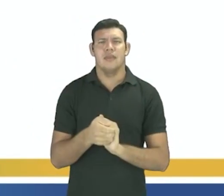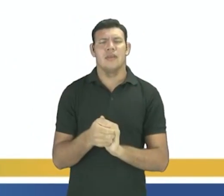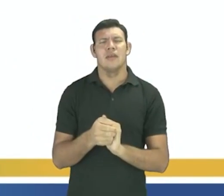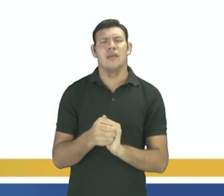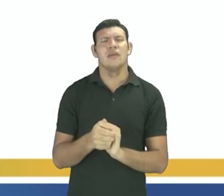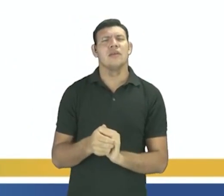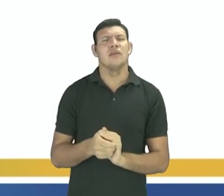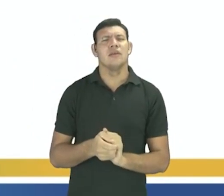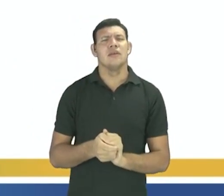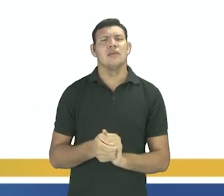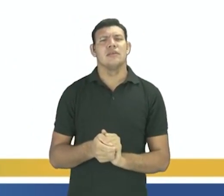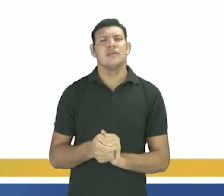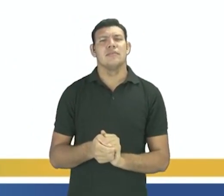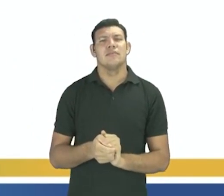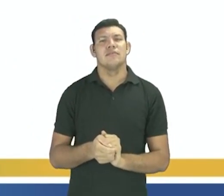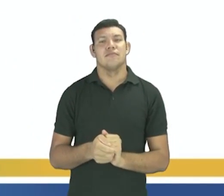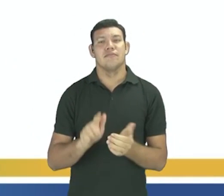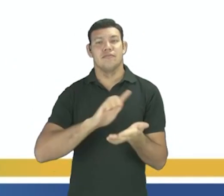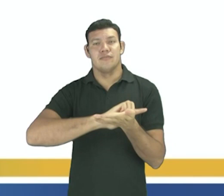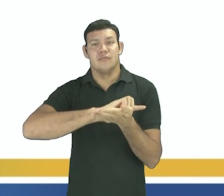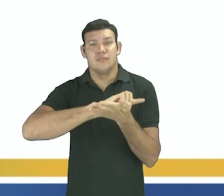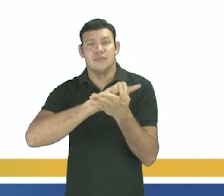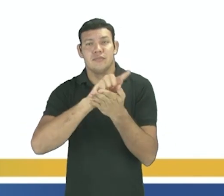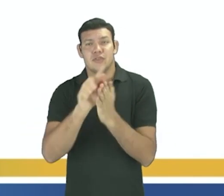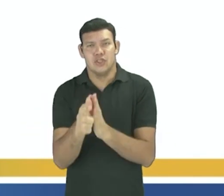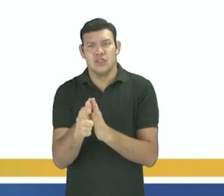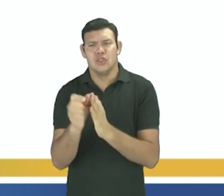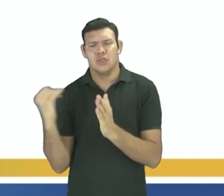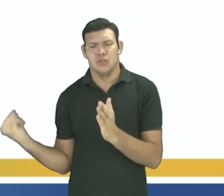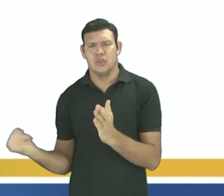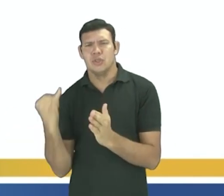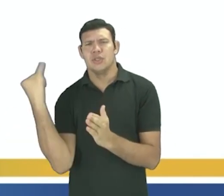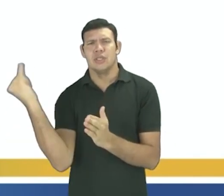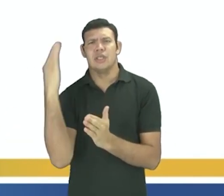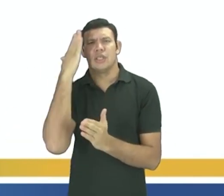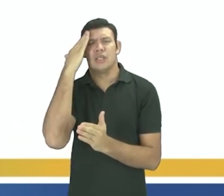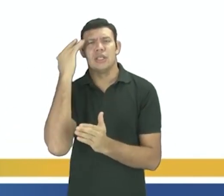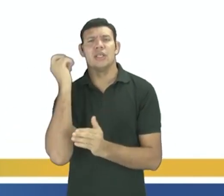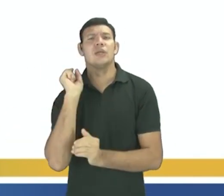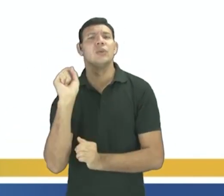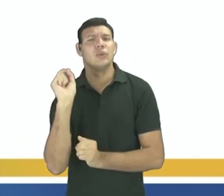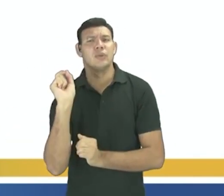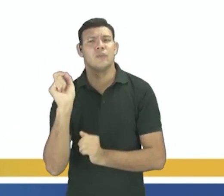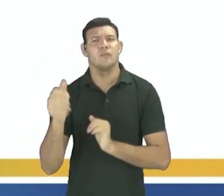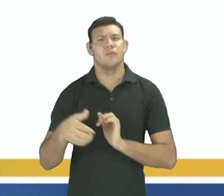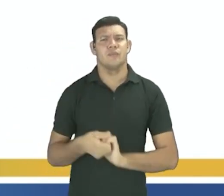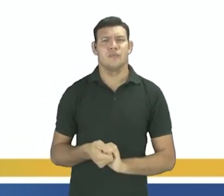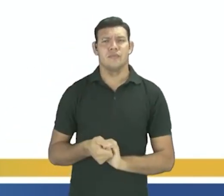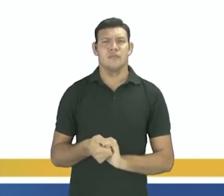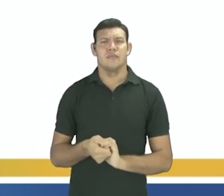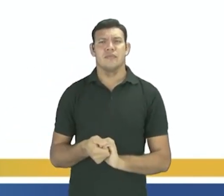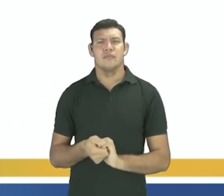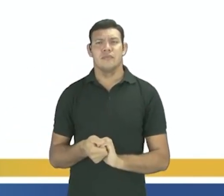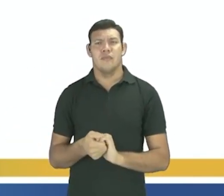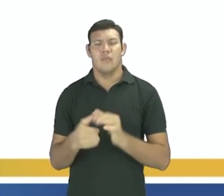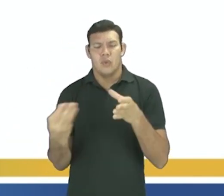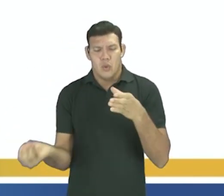importante saber sobre esse gênero, além disso tudo que eu já falei até agora? Que engloba